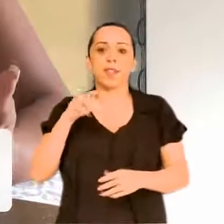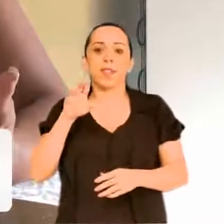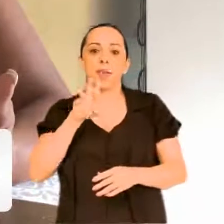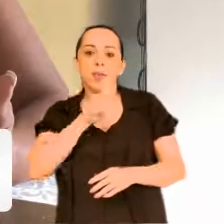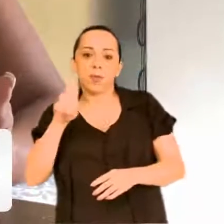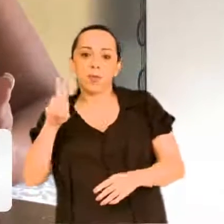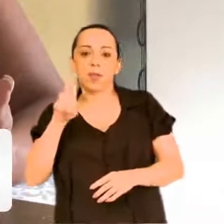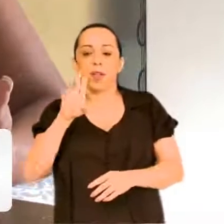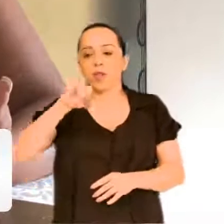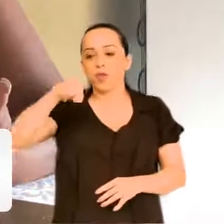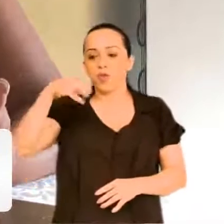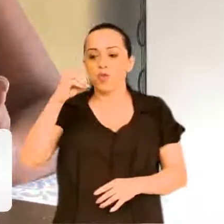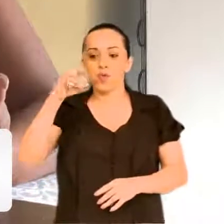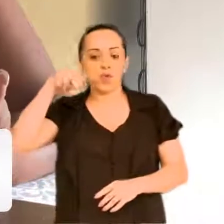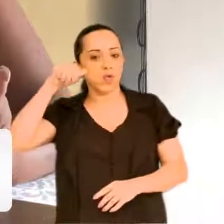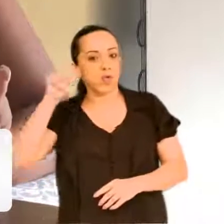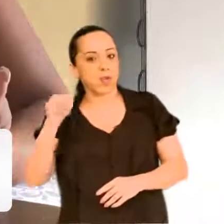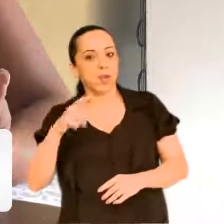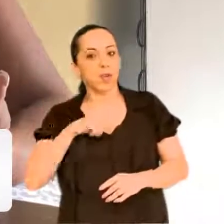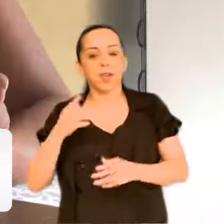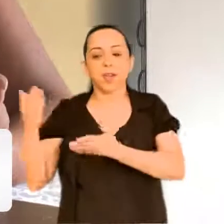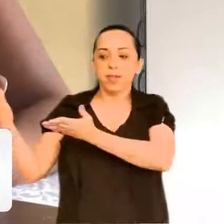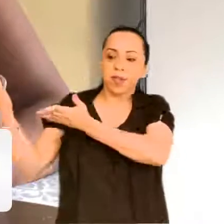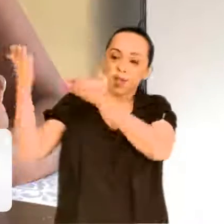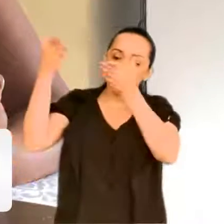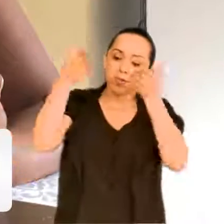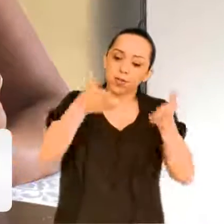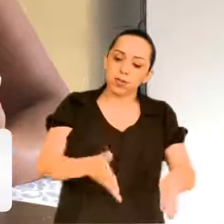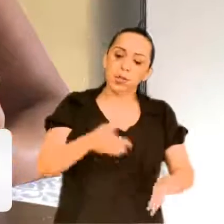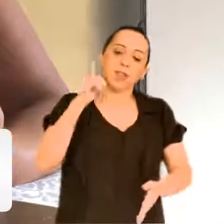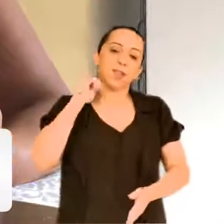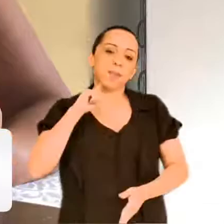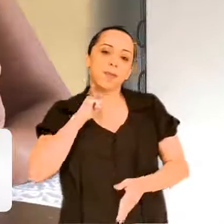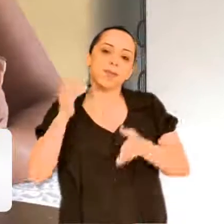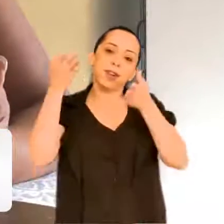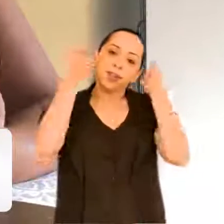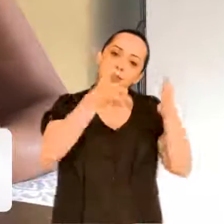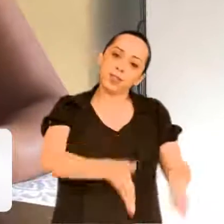ele vem com a história da Mestre Joana, que vem trazendo essa resistência pra